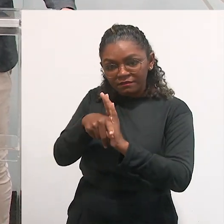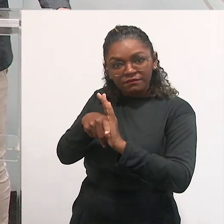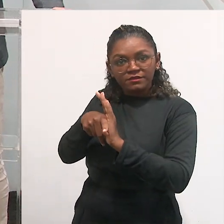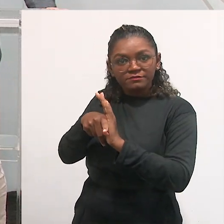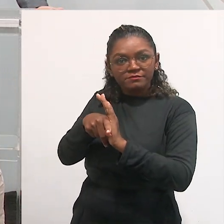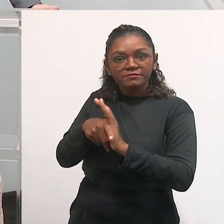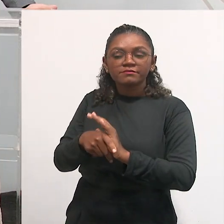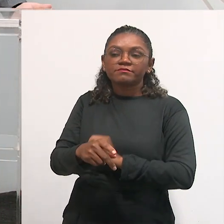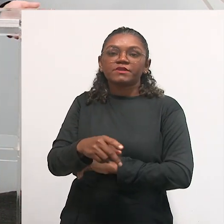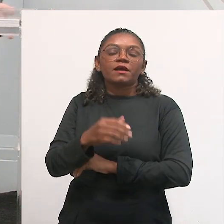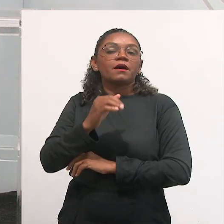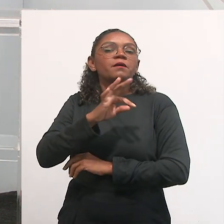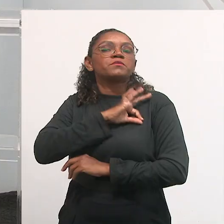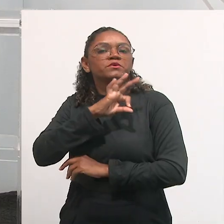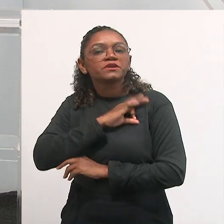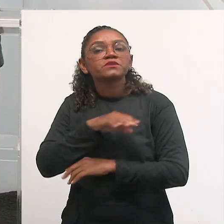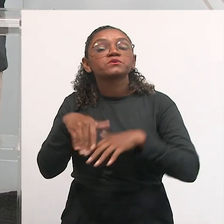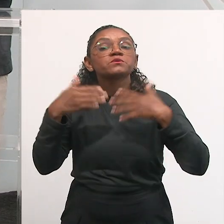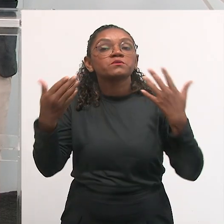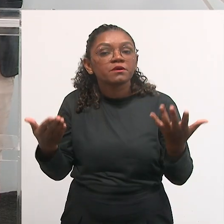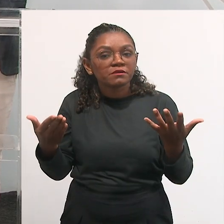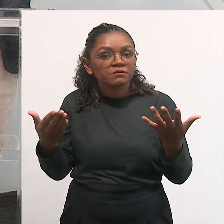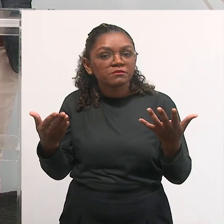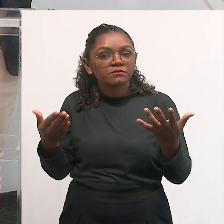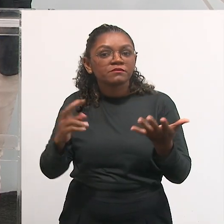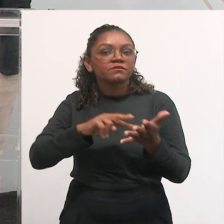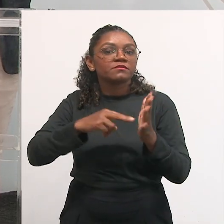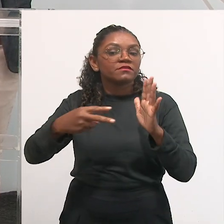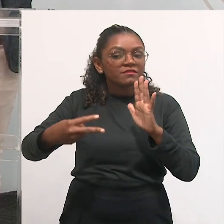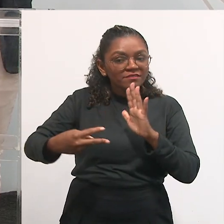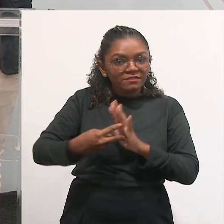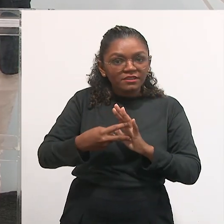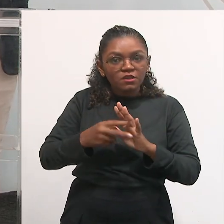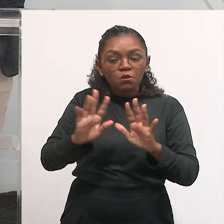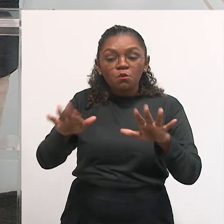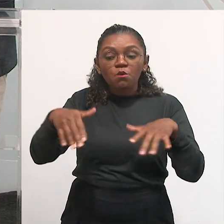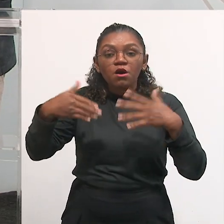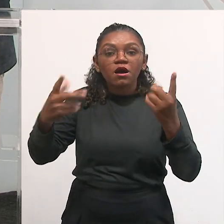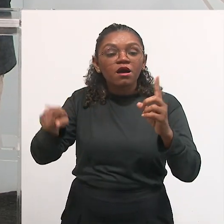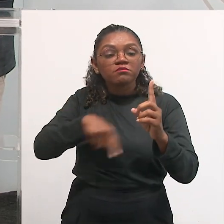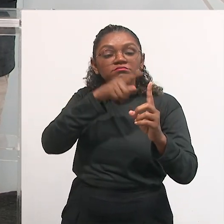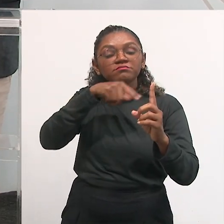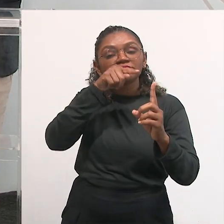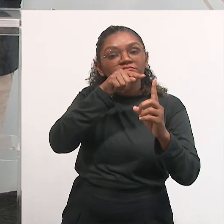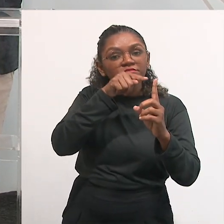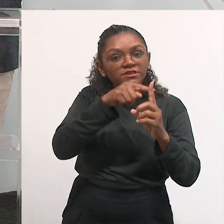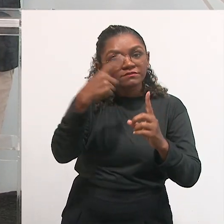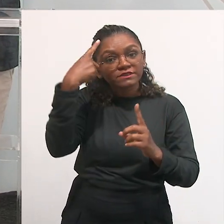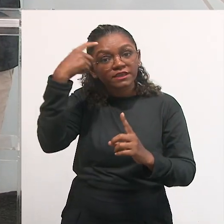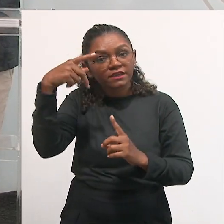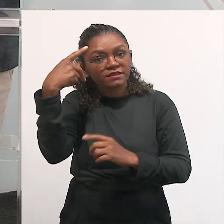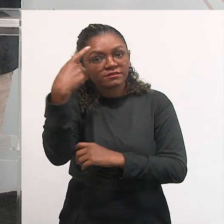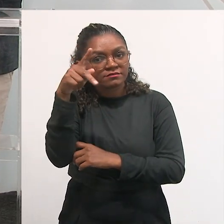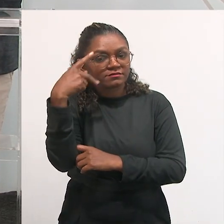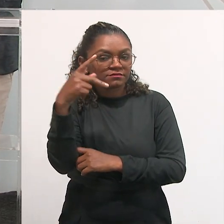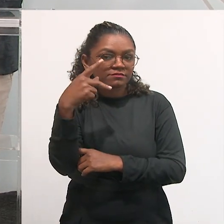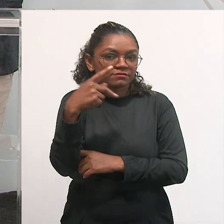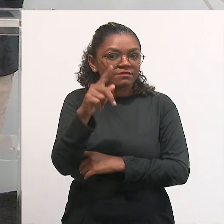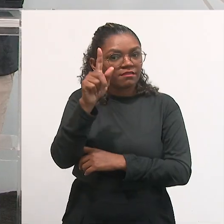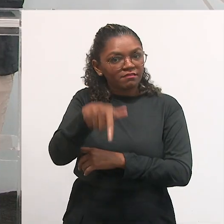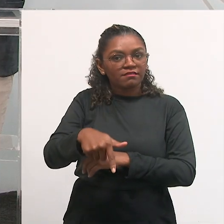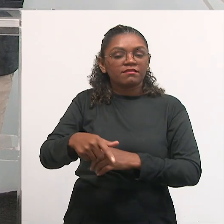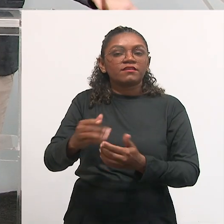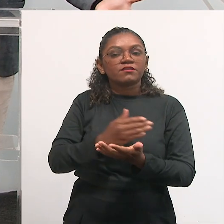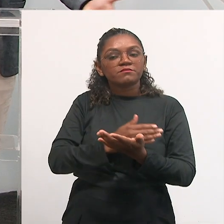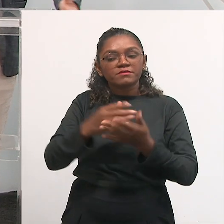para a Polícia Rodoviária, enfim, o escopo do projeto tem a ver com a razão de existência da tua ideia incipiente que